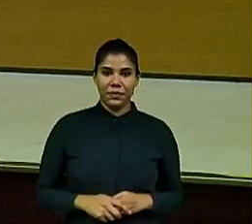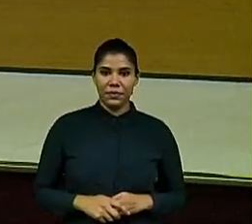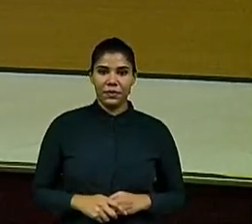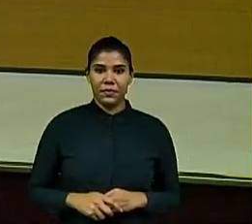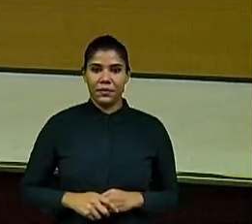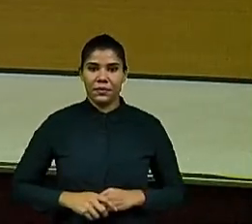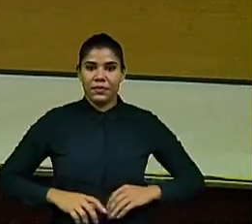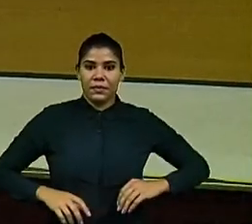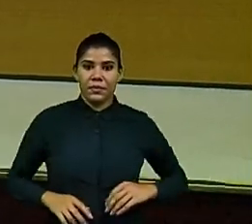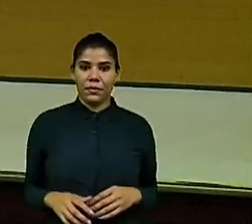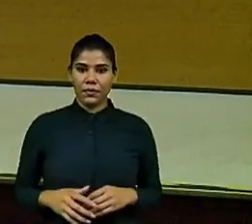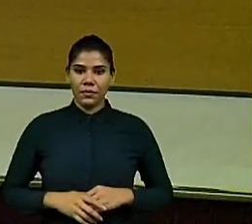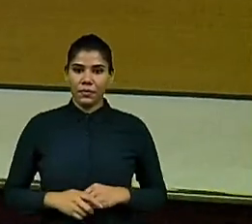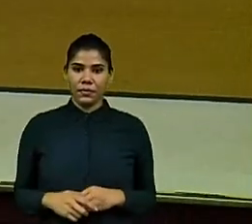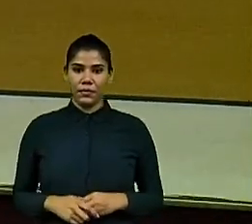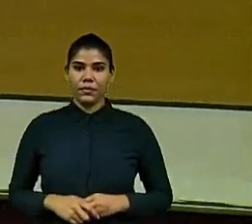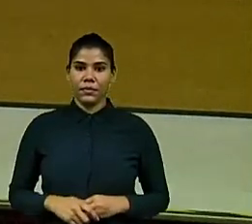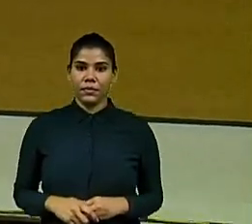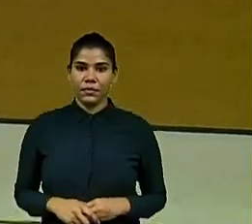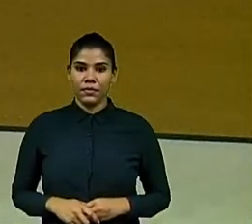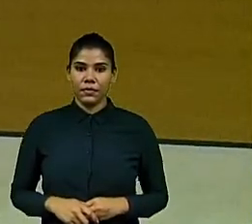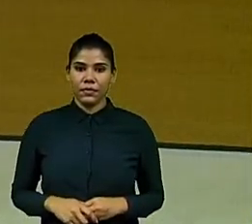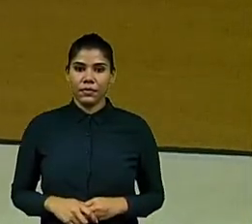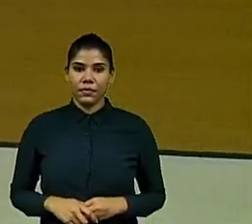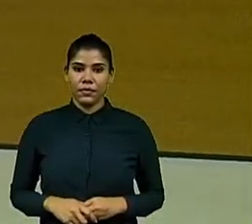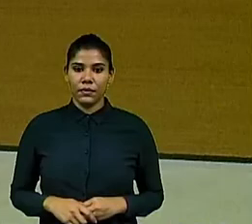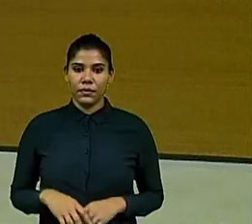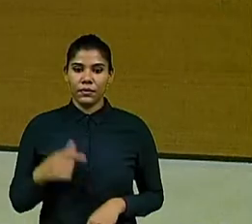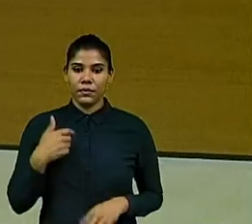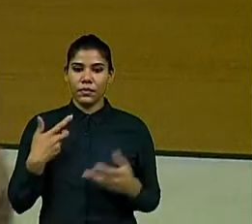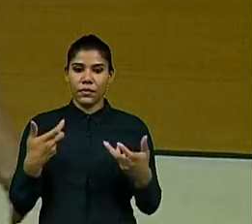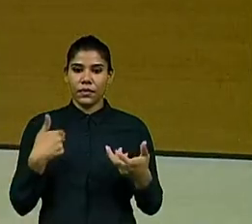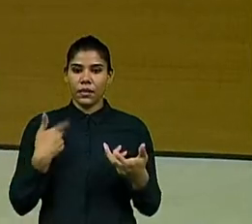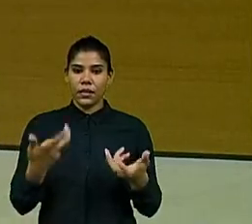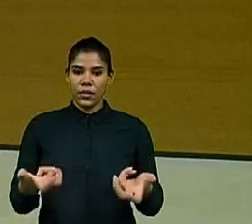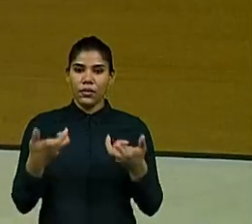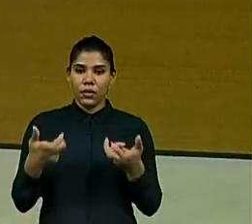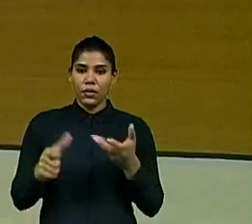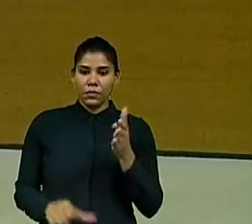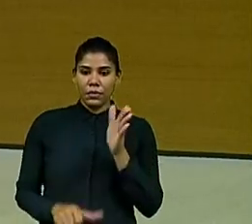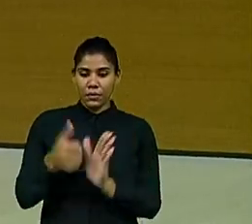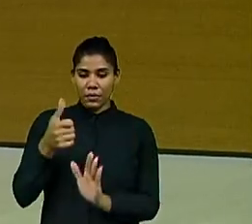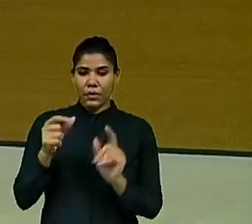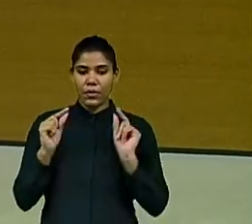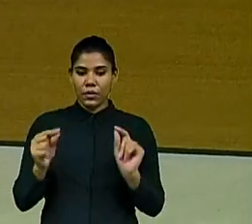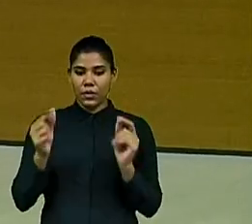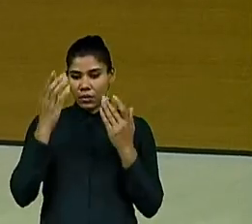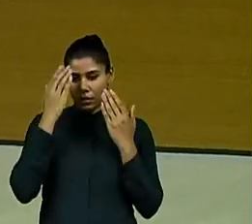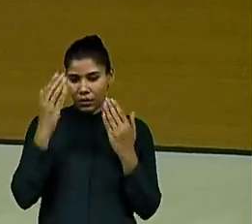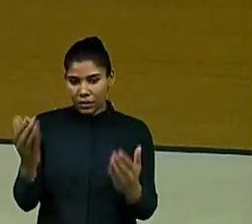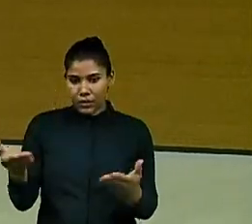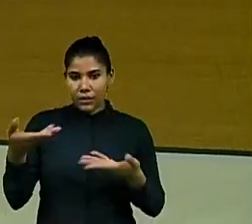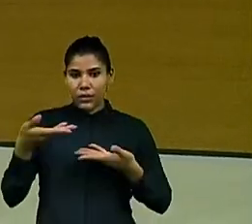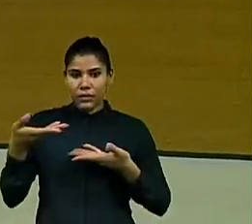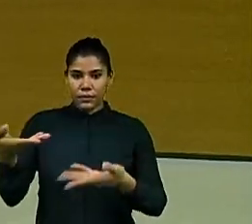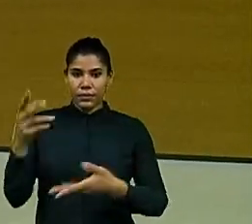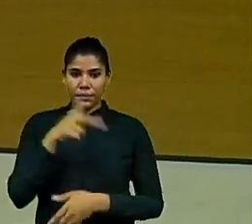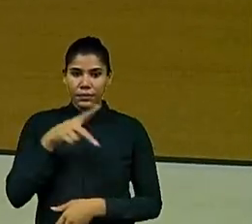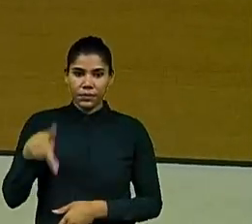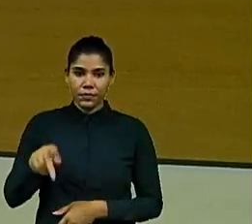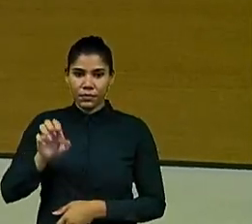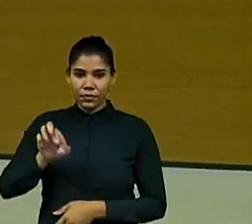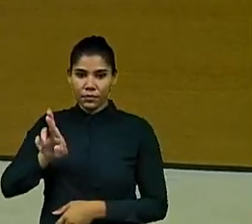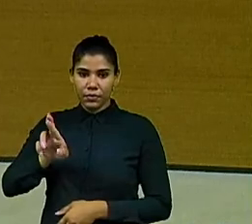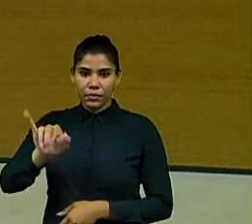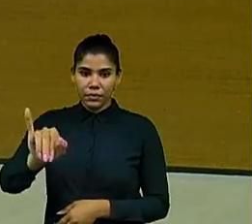gente eu gostaria de Primeiramente agradecer mais a esse convite da professora Lidiana e